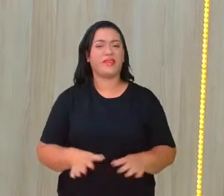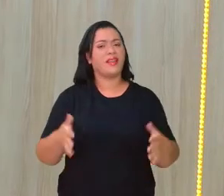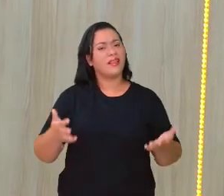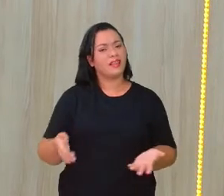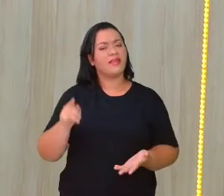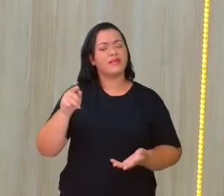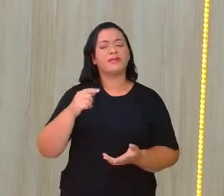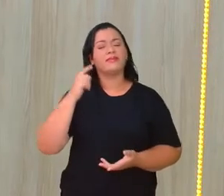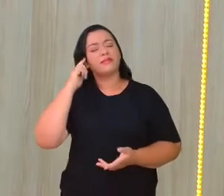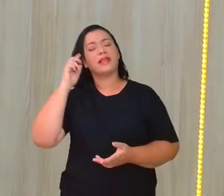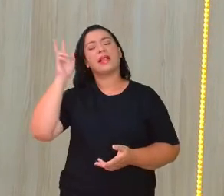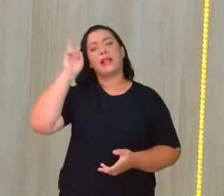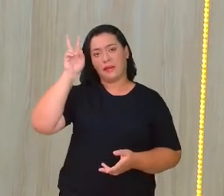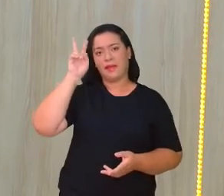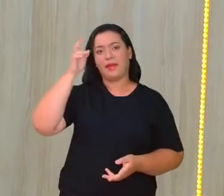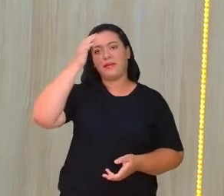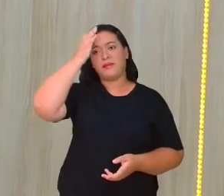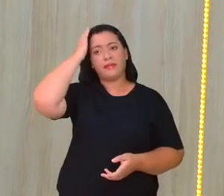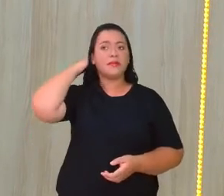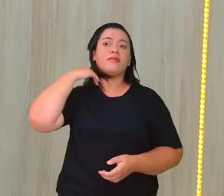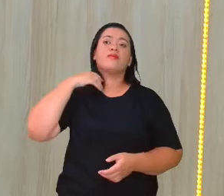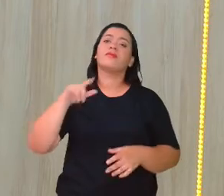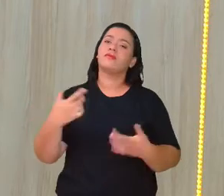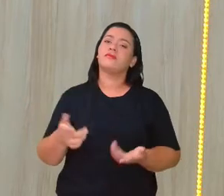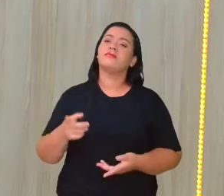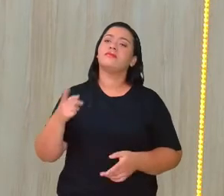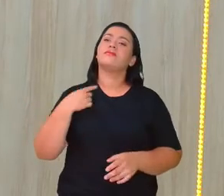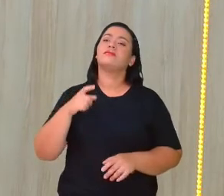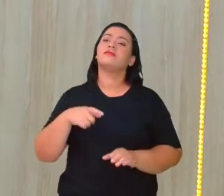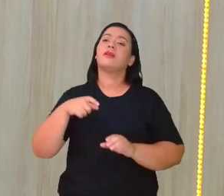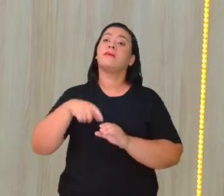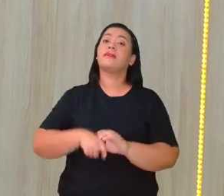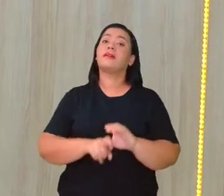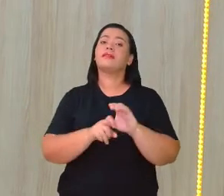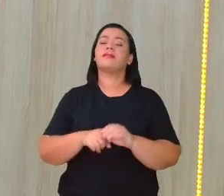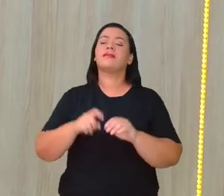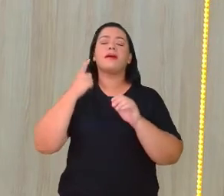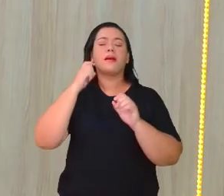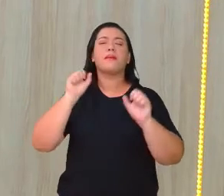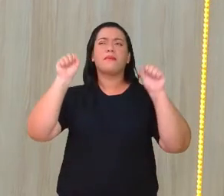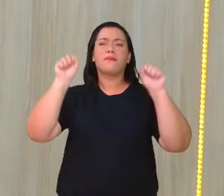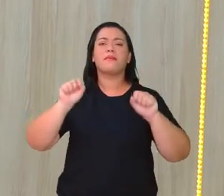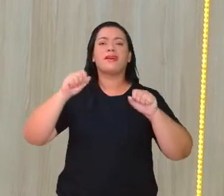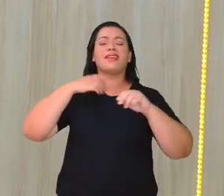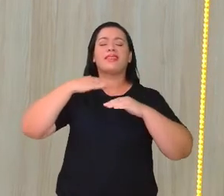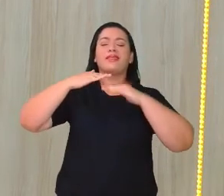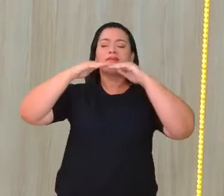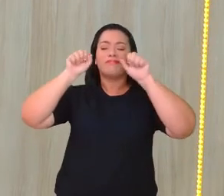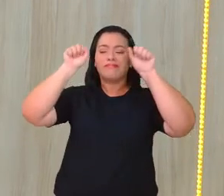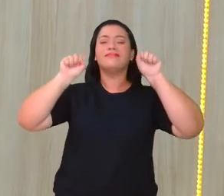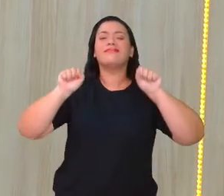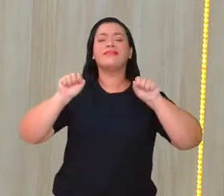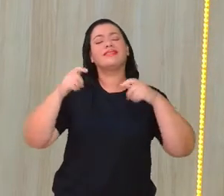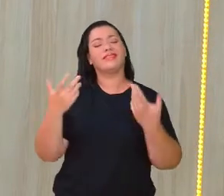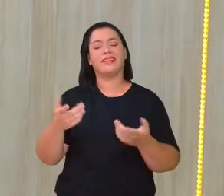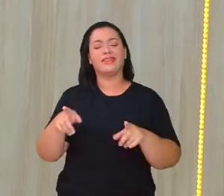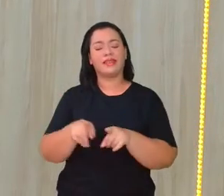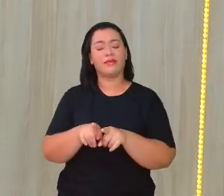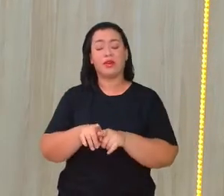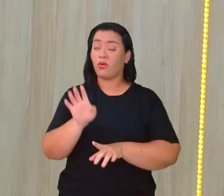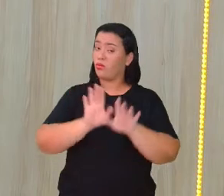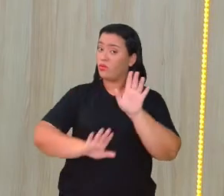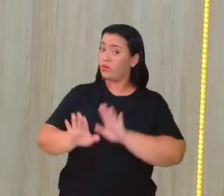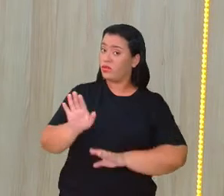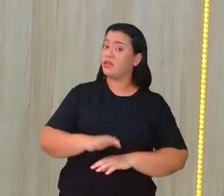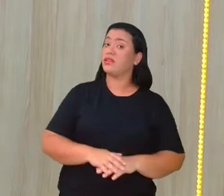para vocês, né, irem lembrando. O restante vocês já sabem, né? Pendurar, vocês se penduram aí nos muros de vez em quando, mas tenham muito cuidado